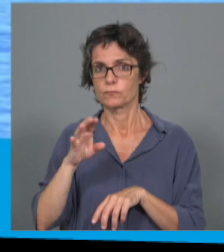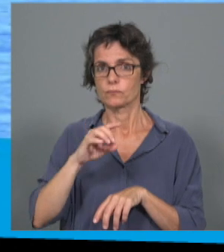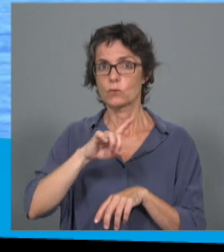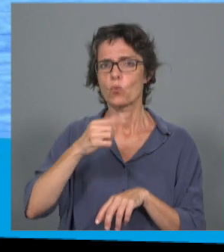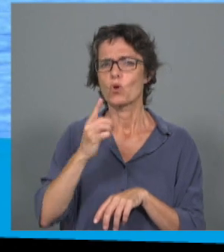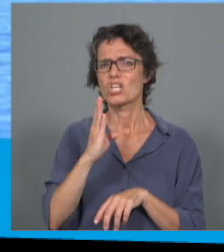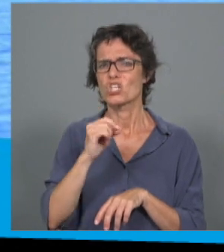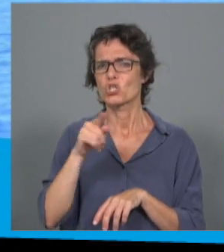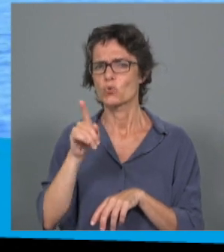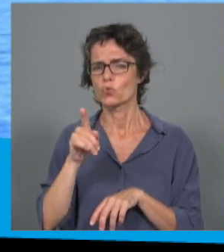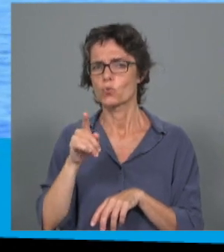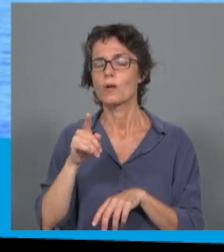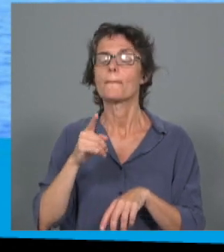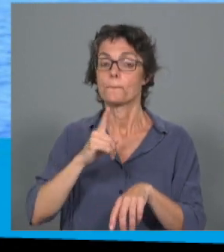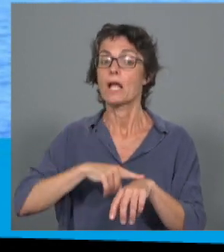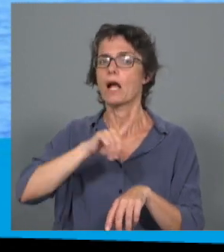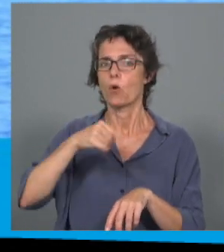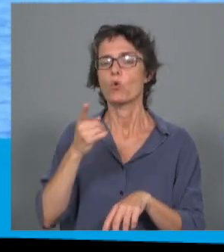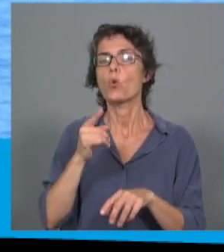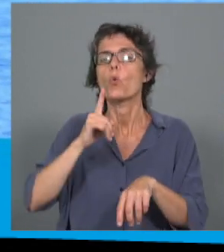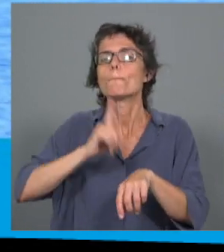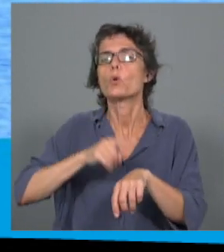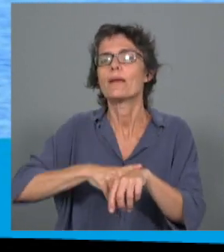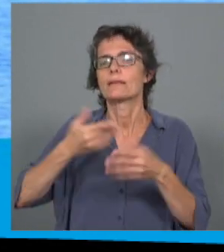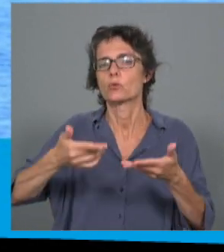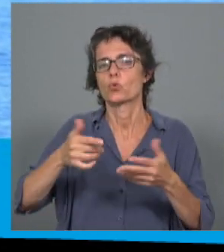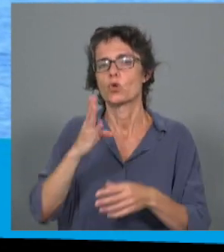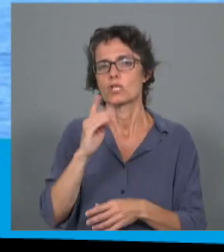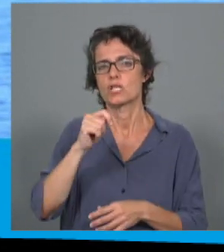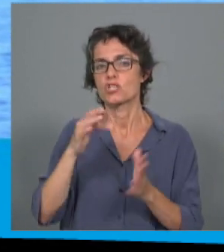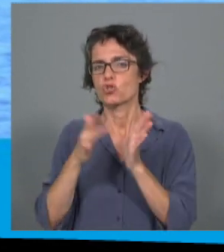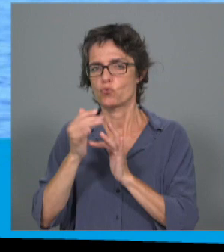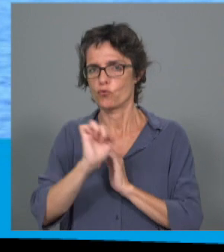Ainda não chegou a minha hora, e depois se vai desenvolver ao longo de todo o texto,